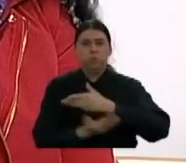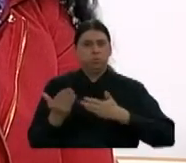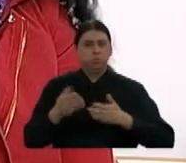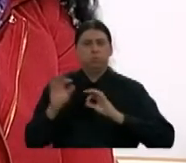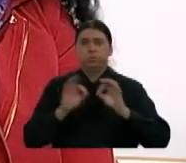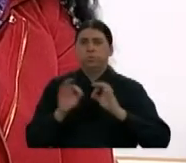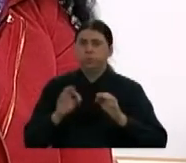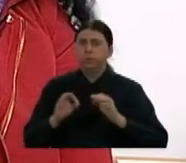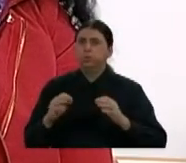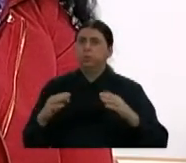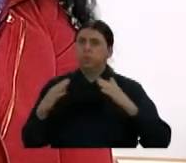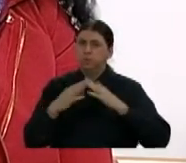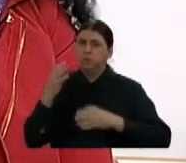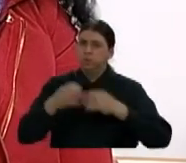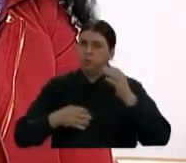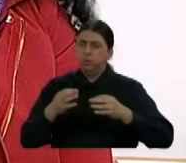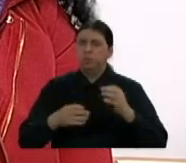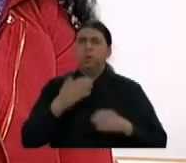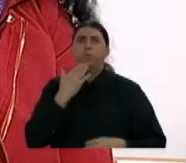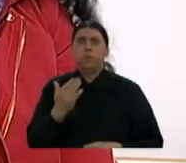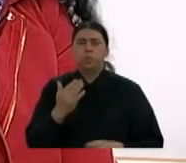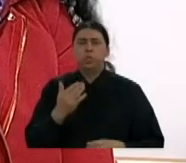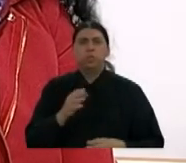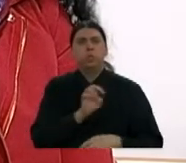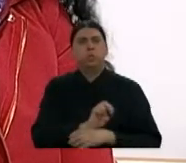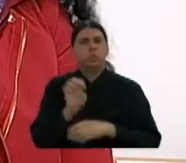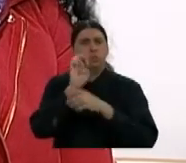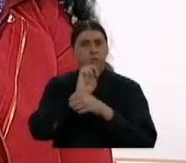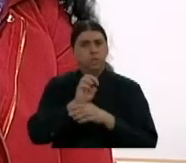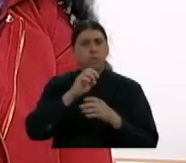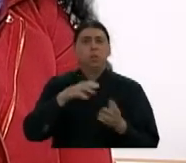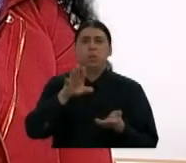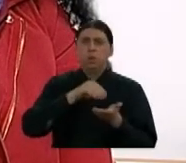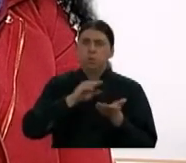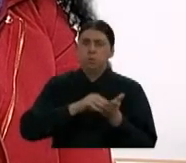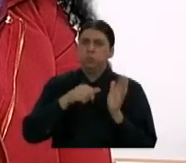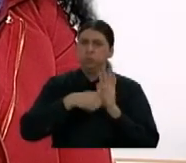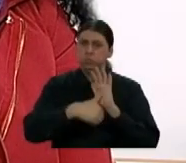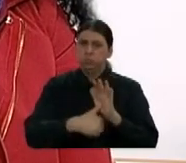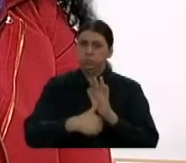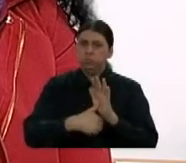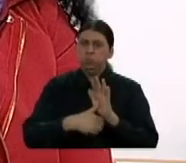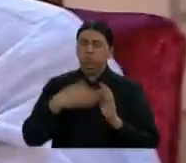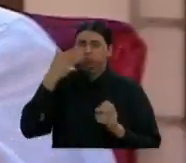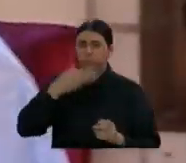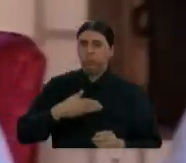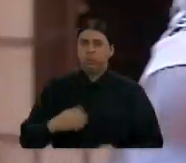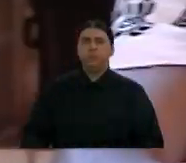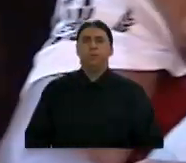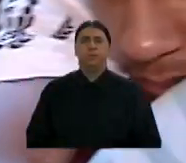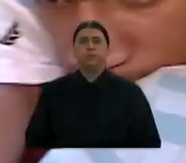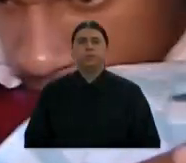comarca que a gente pede então que mande uma cópia de algum documento que comprove a sua habilitação